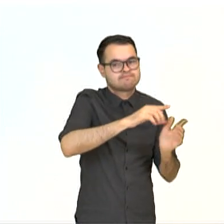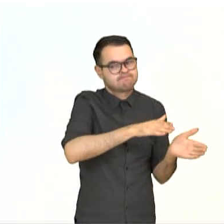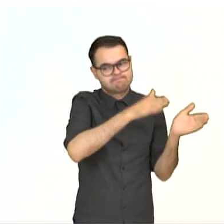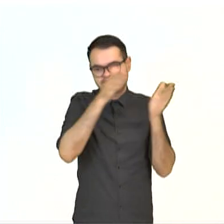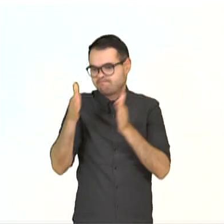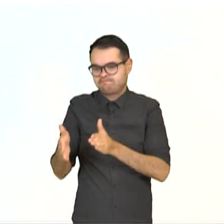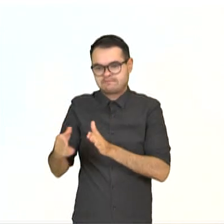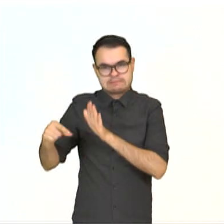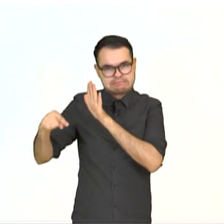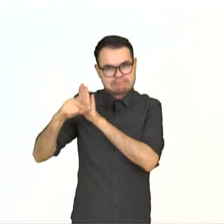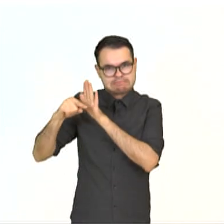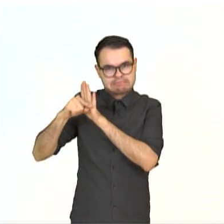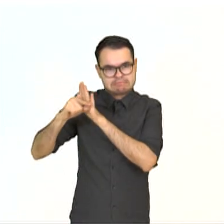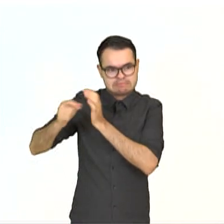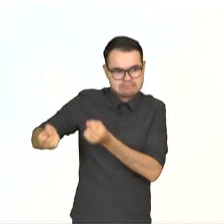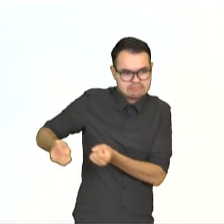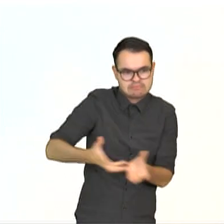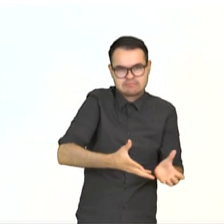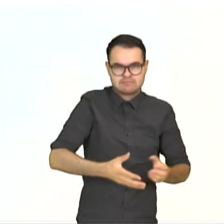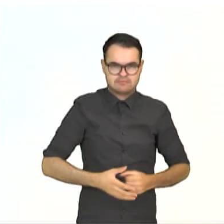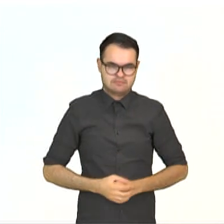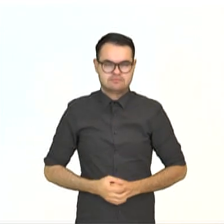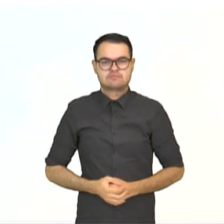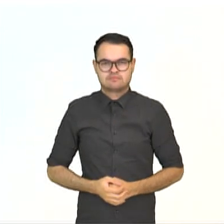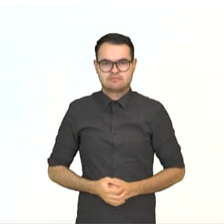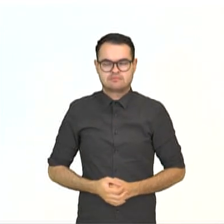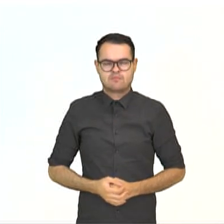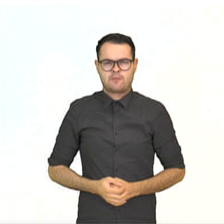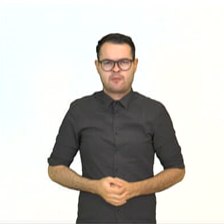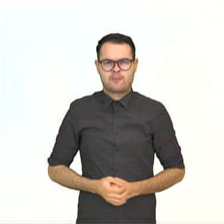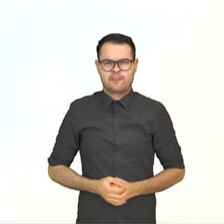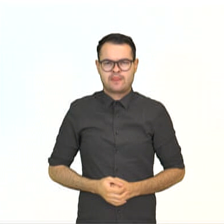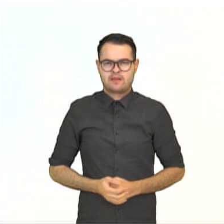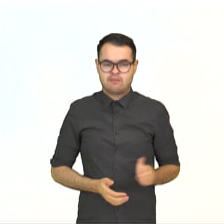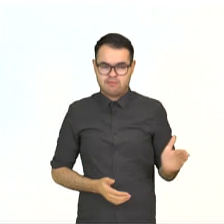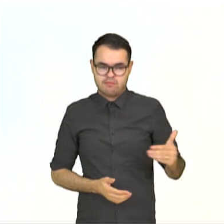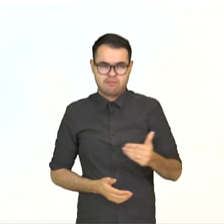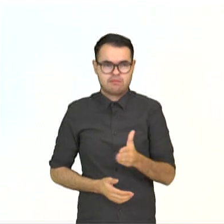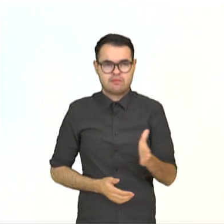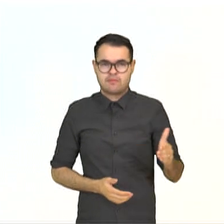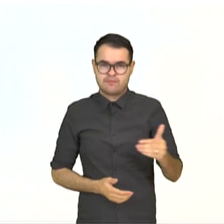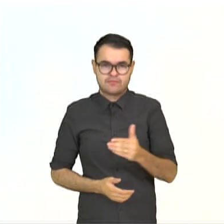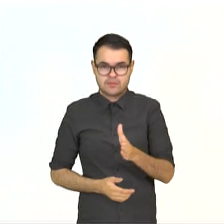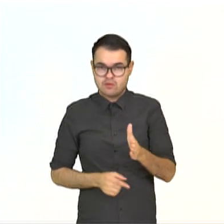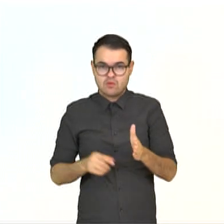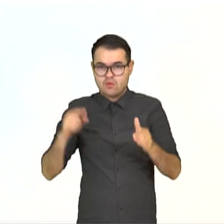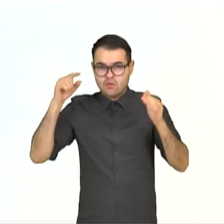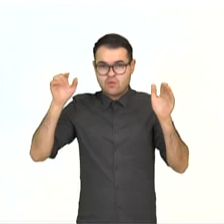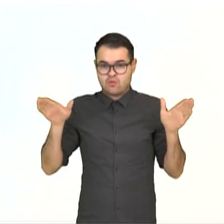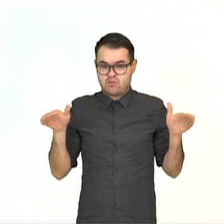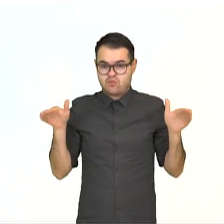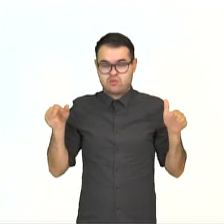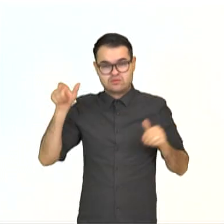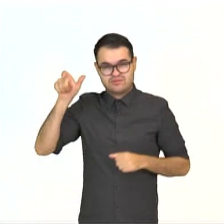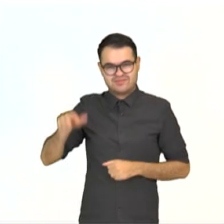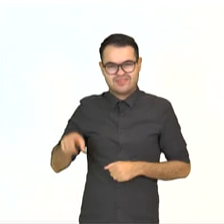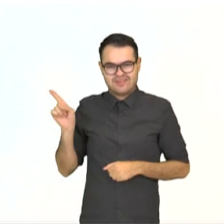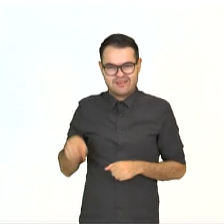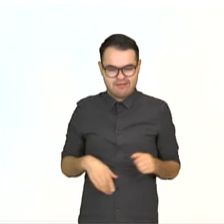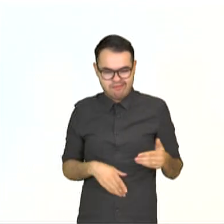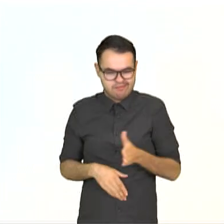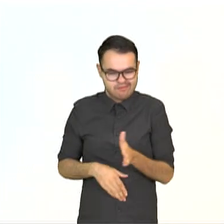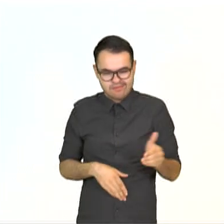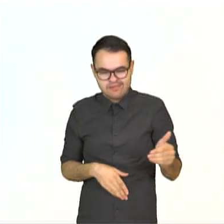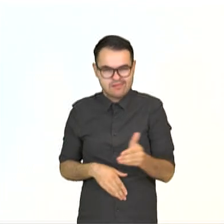não são características positivas. Mas é que um pouco torto. Esse anjo era um pouco torto. E aqui o